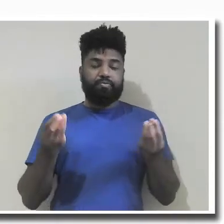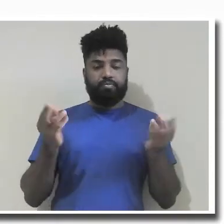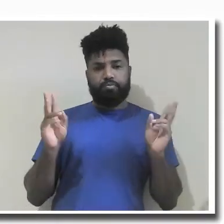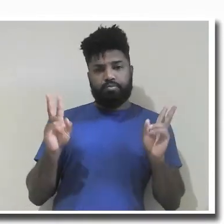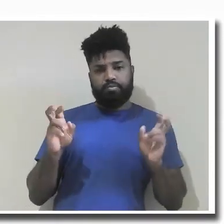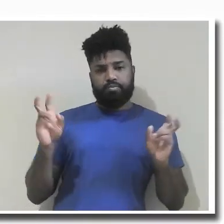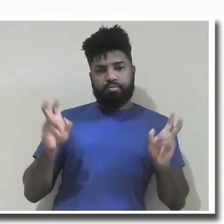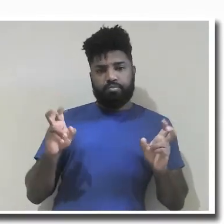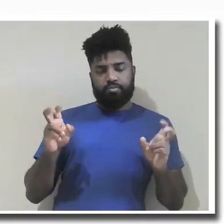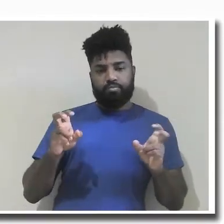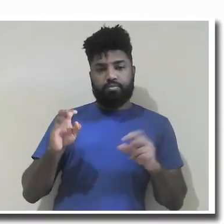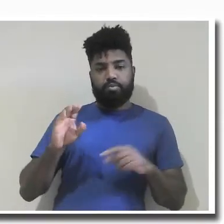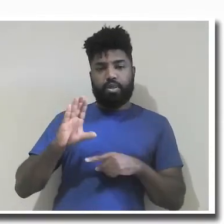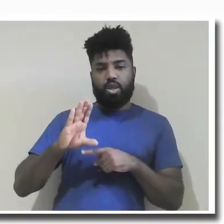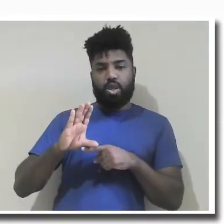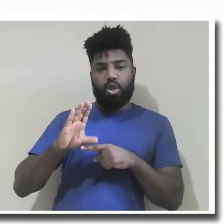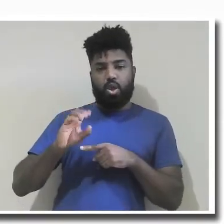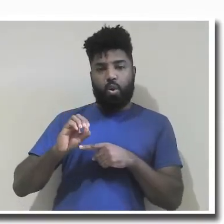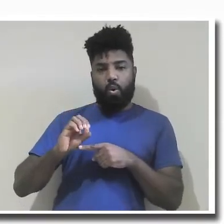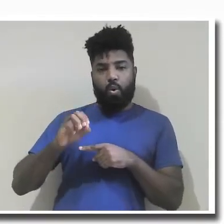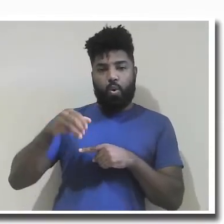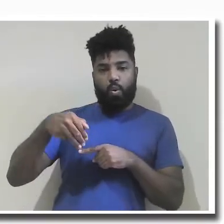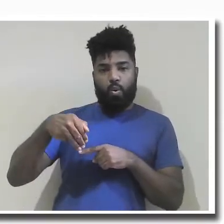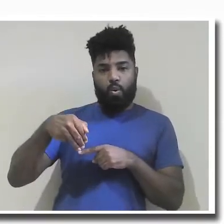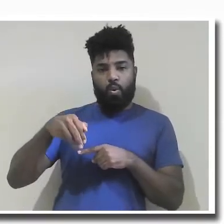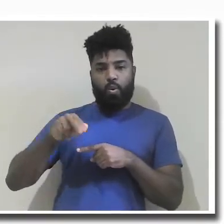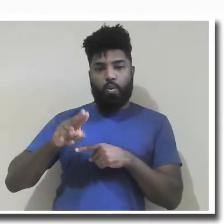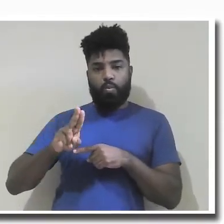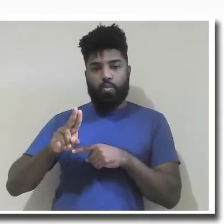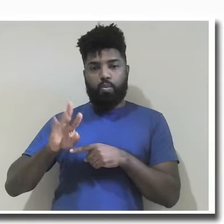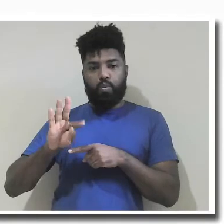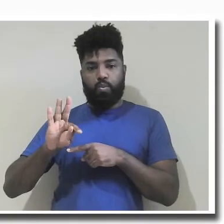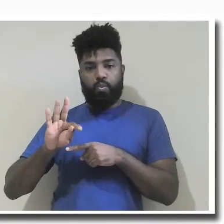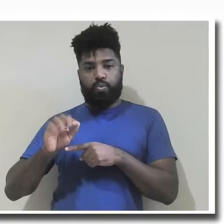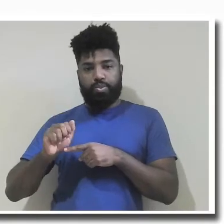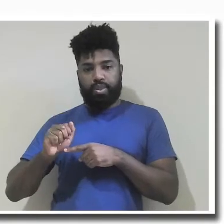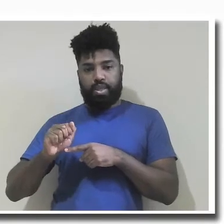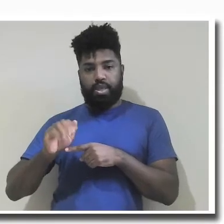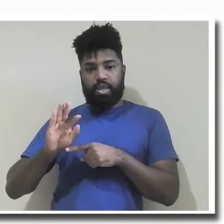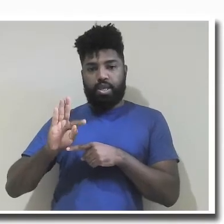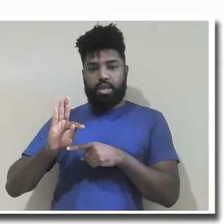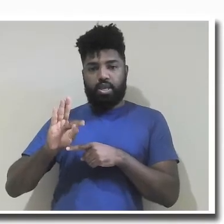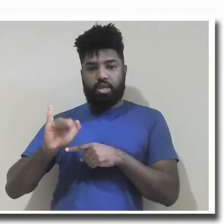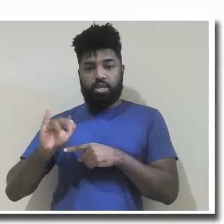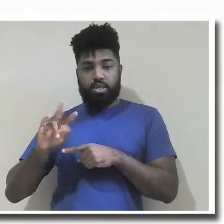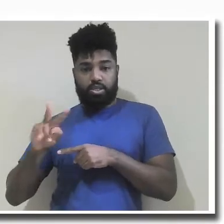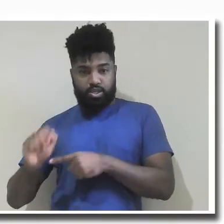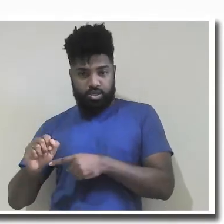denominada comutativa, temos que um número real A